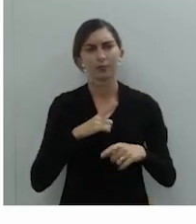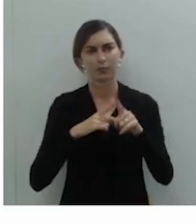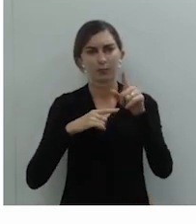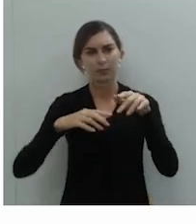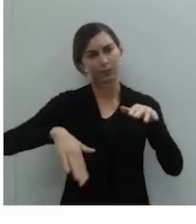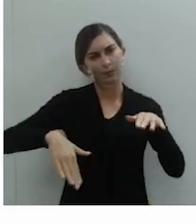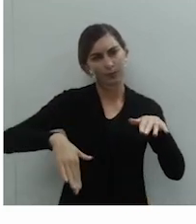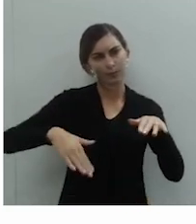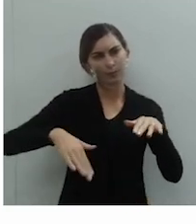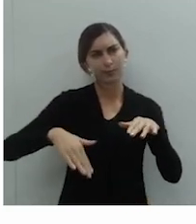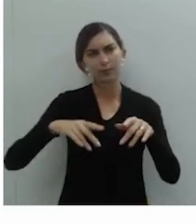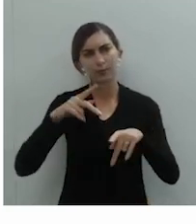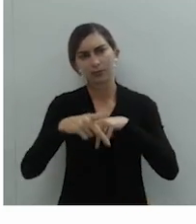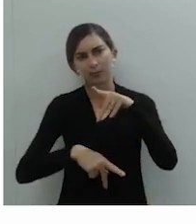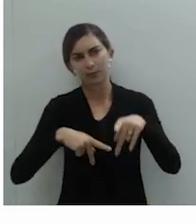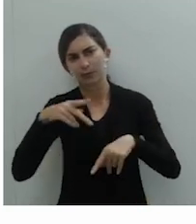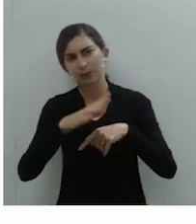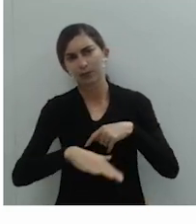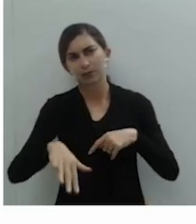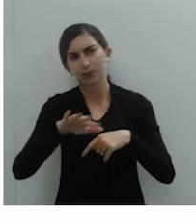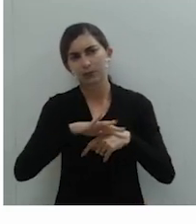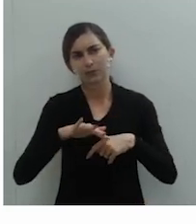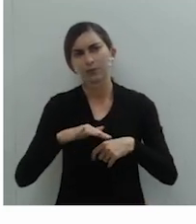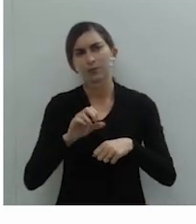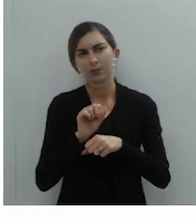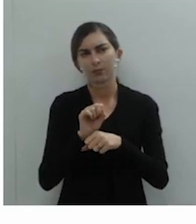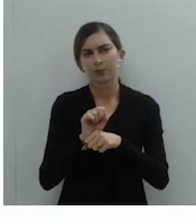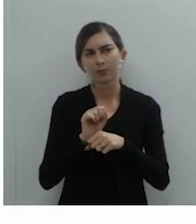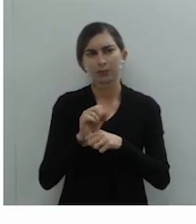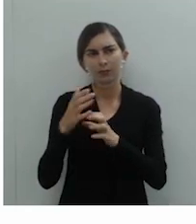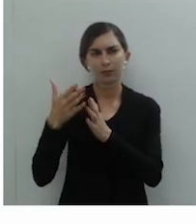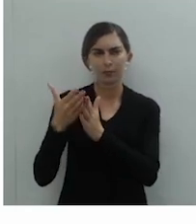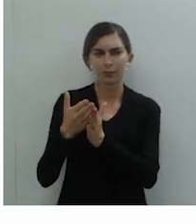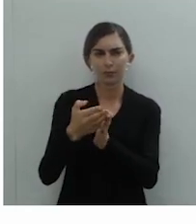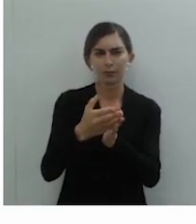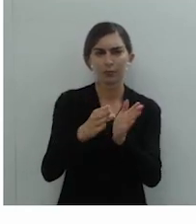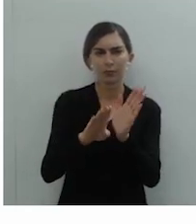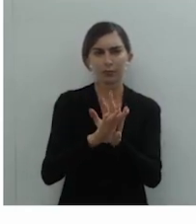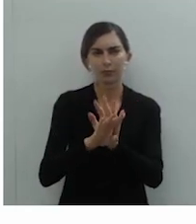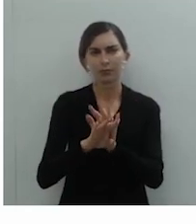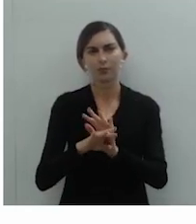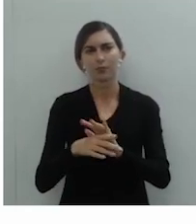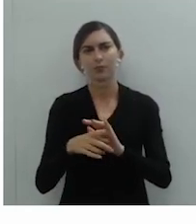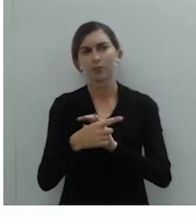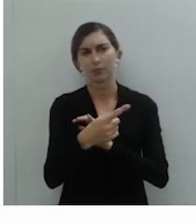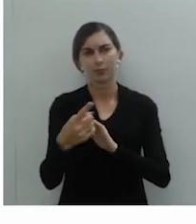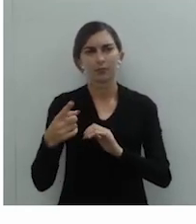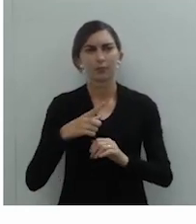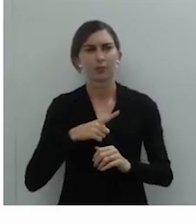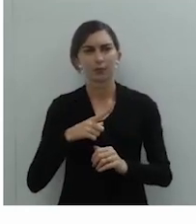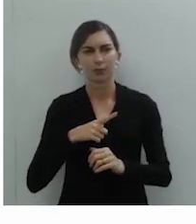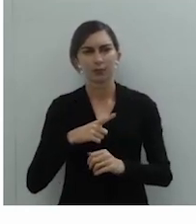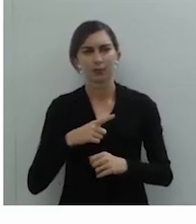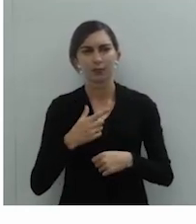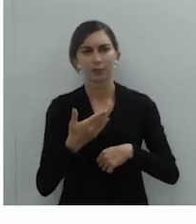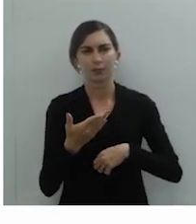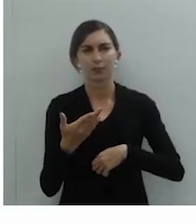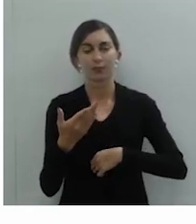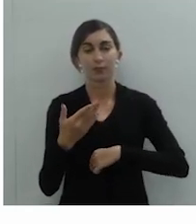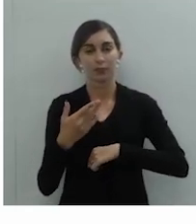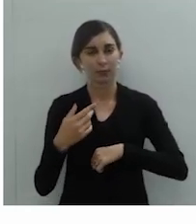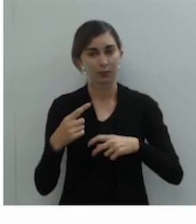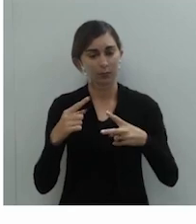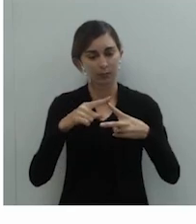da praia que estão aguardando essa chegada. Então aí nós vamos ter